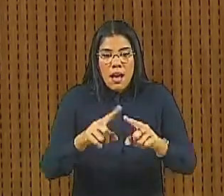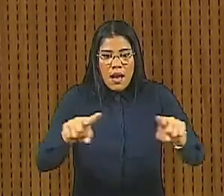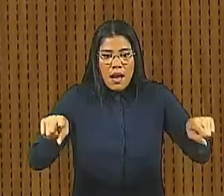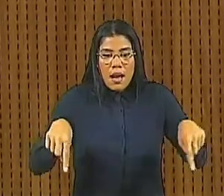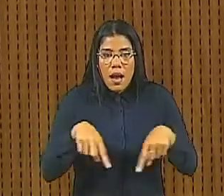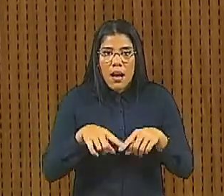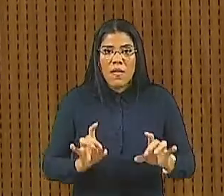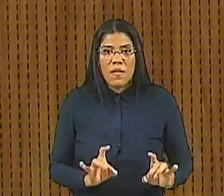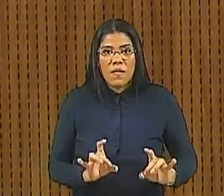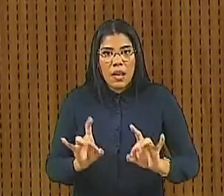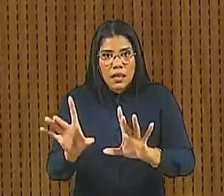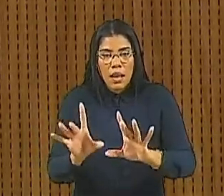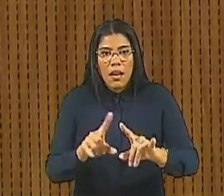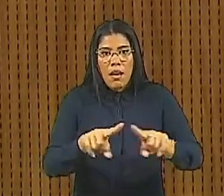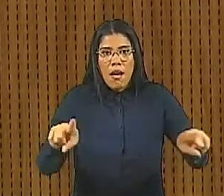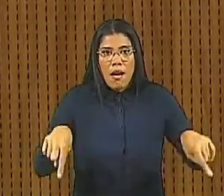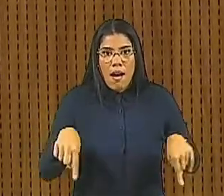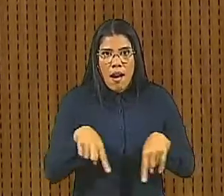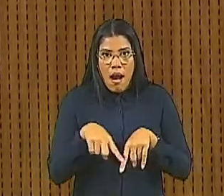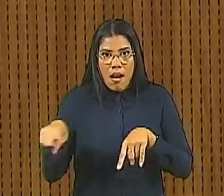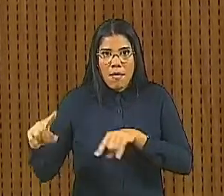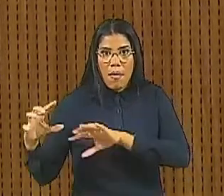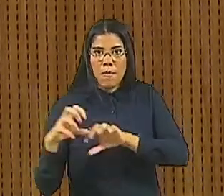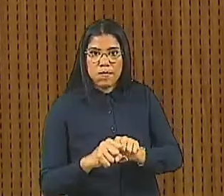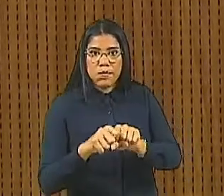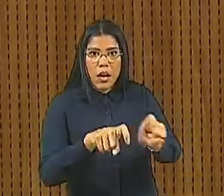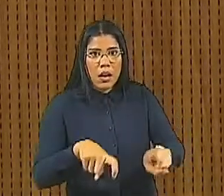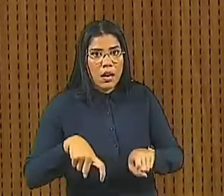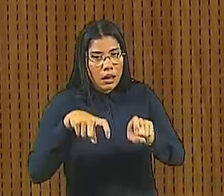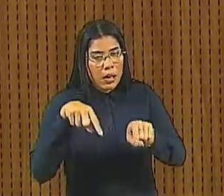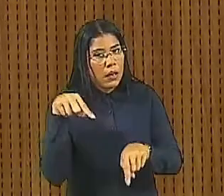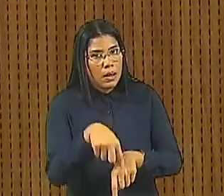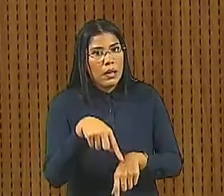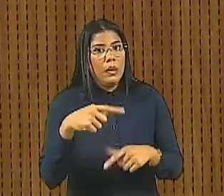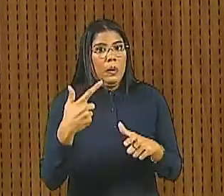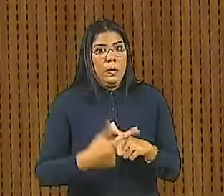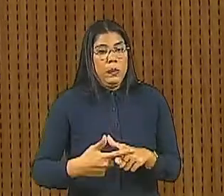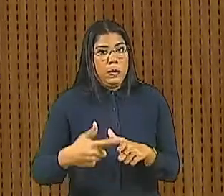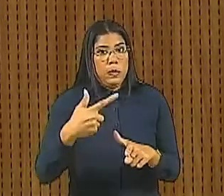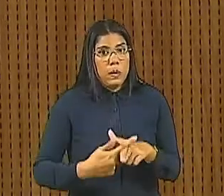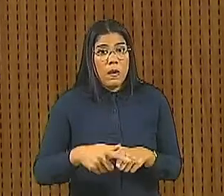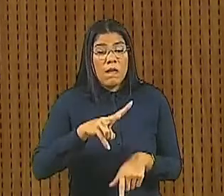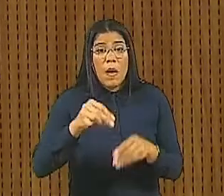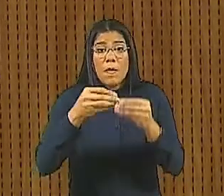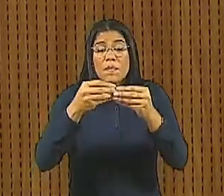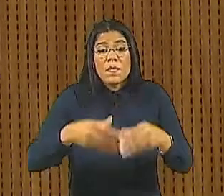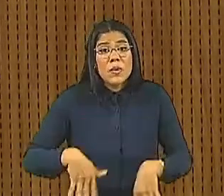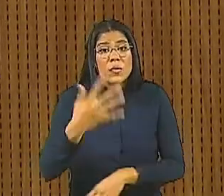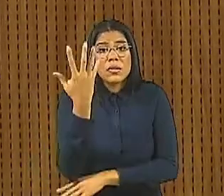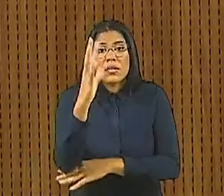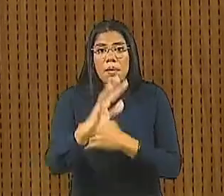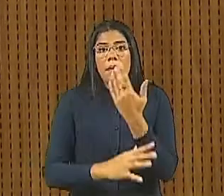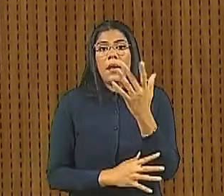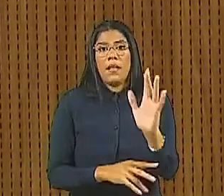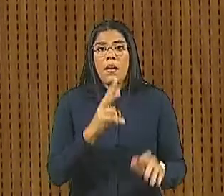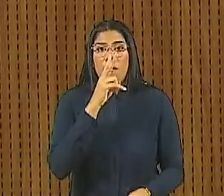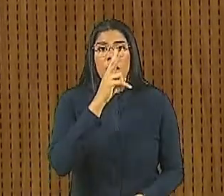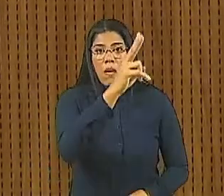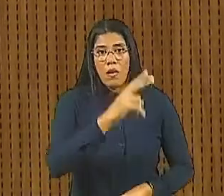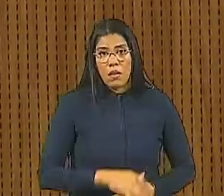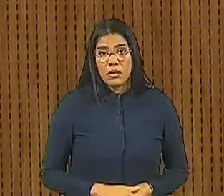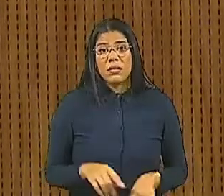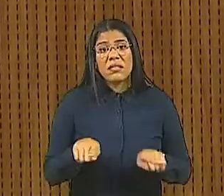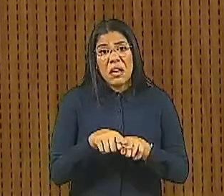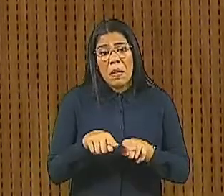o apoio governamental, esta expansão ela vai trazer destruição e concentração